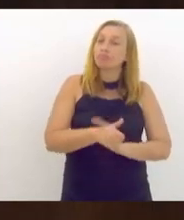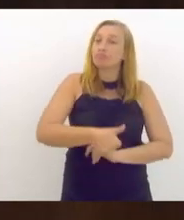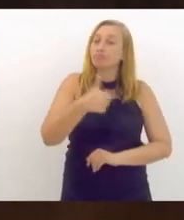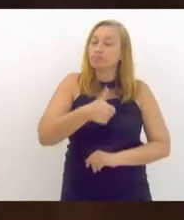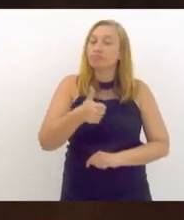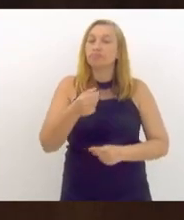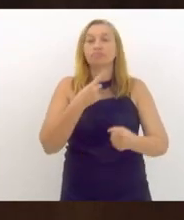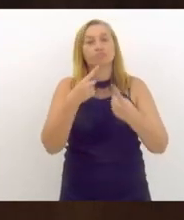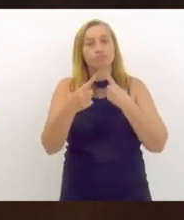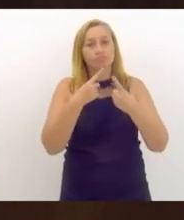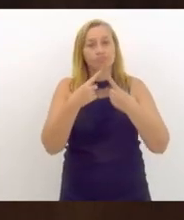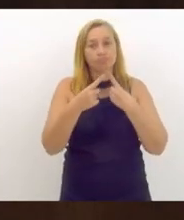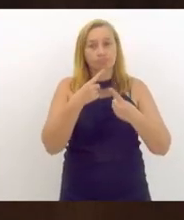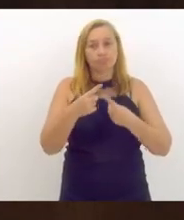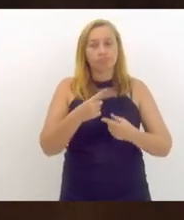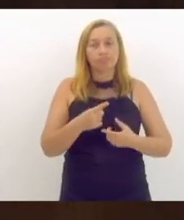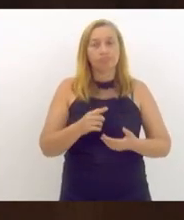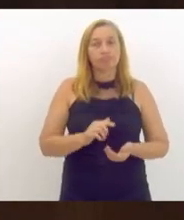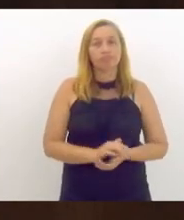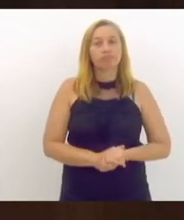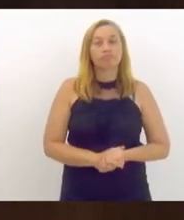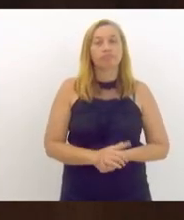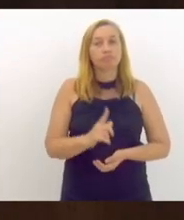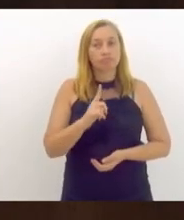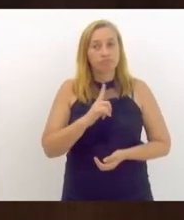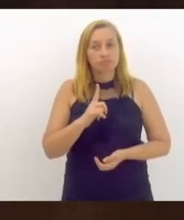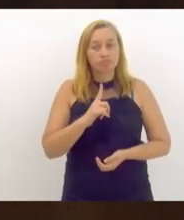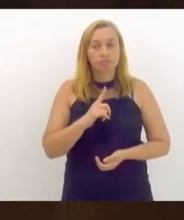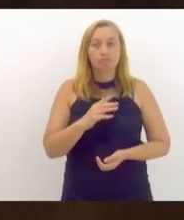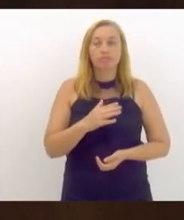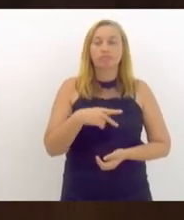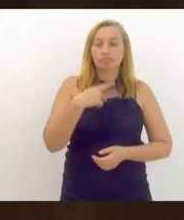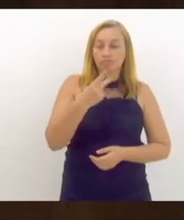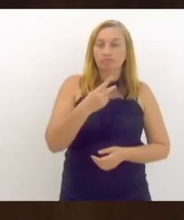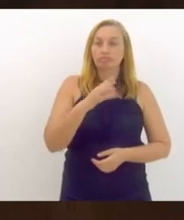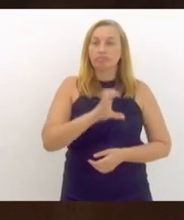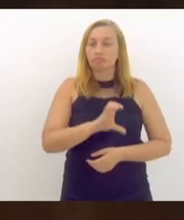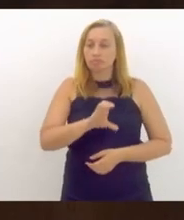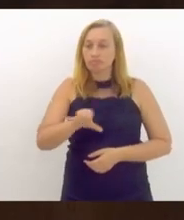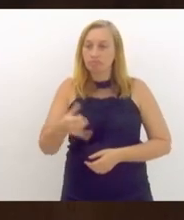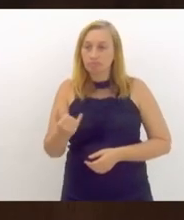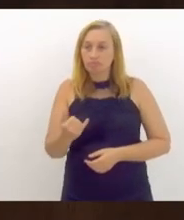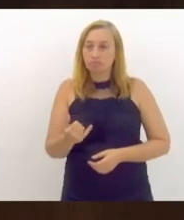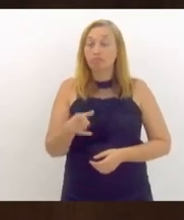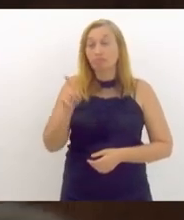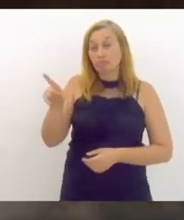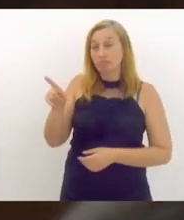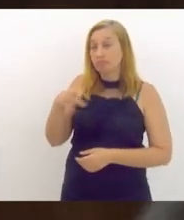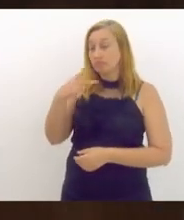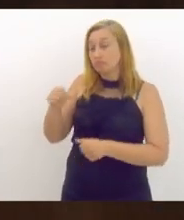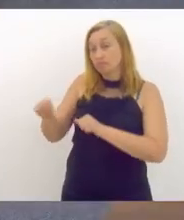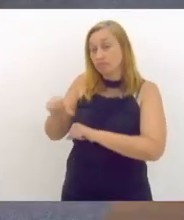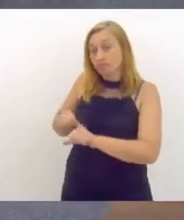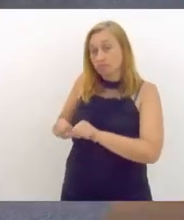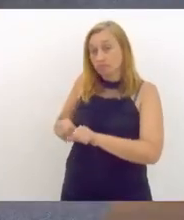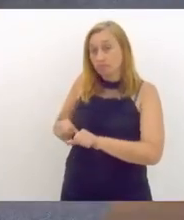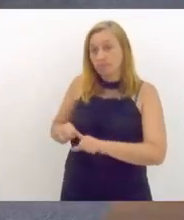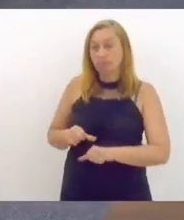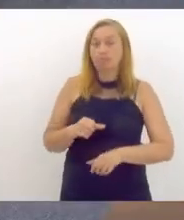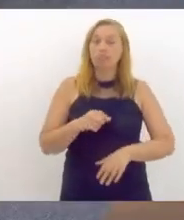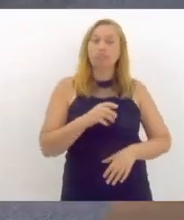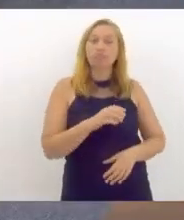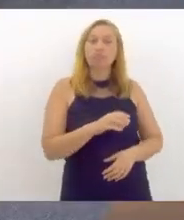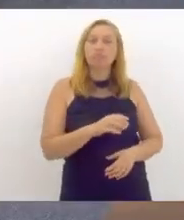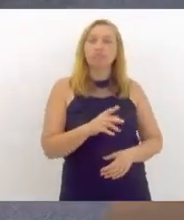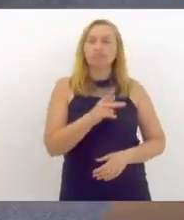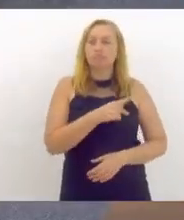primeira discussão. Houve o parecer da CCJ. Ele está se manifestando o contrário. O parecerista,